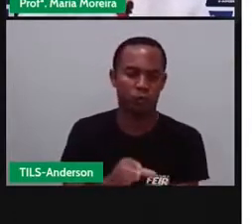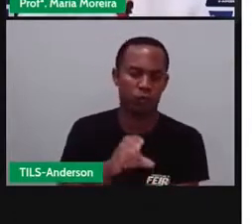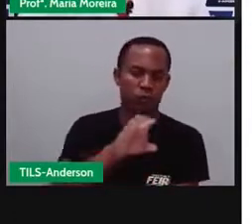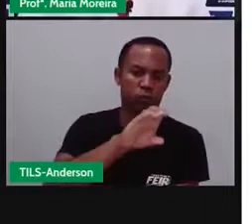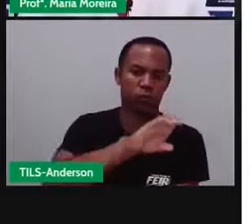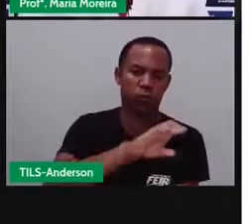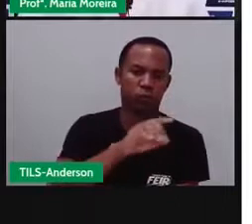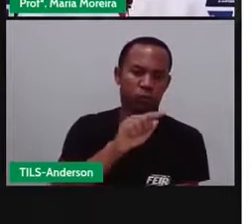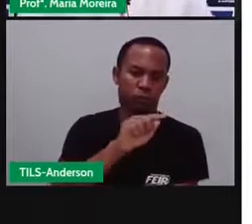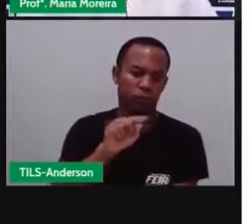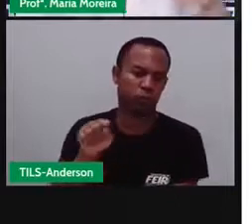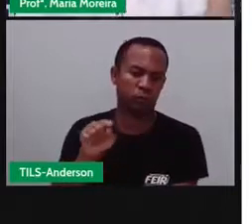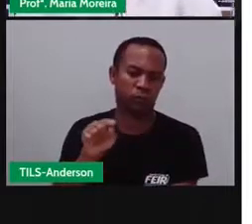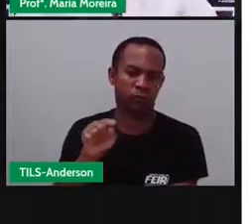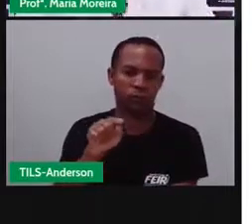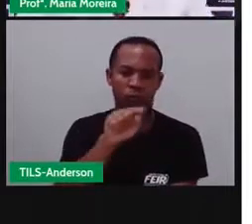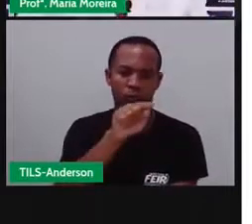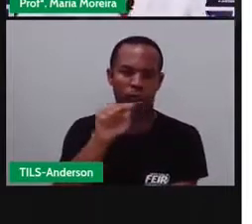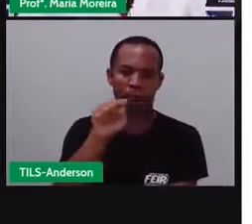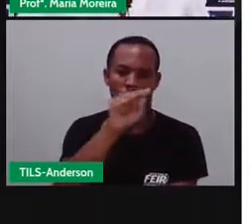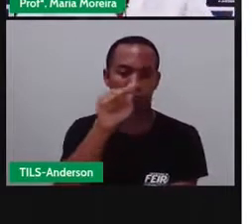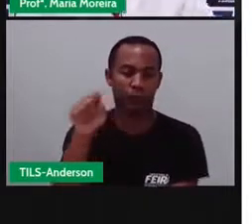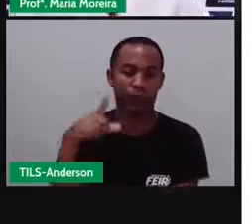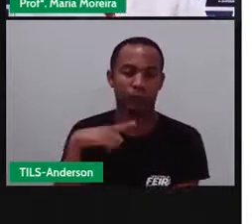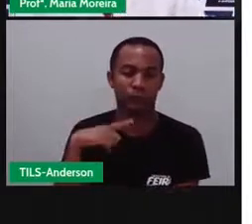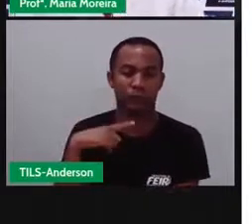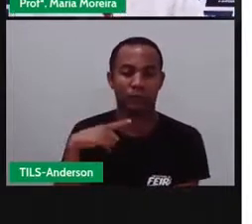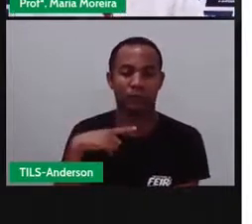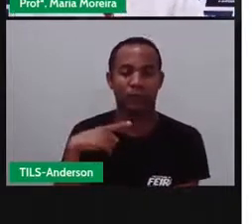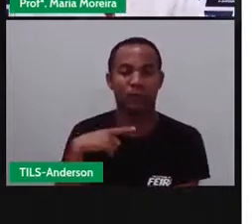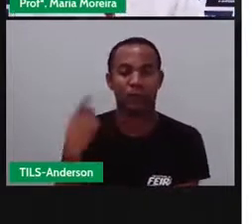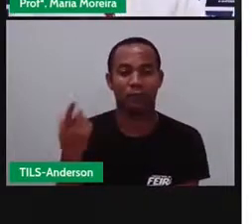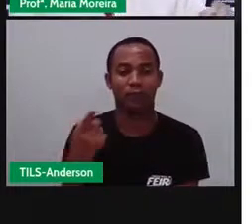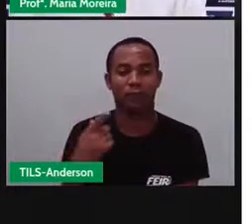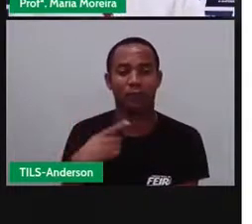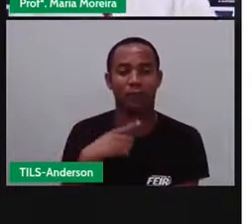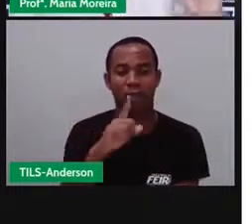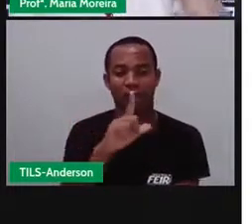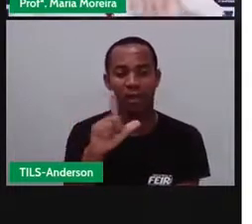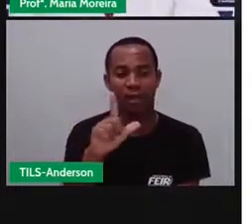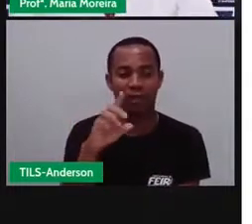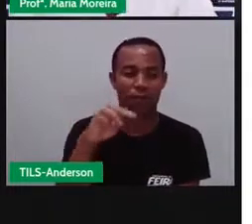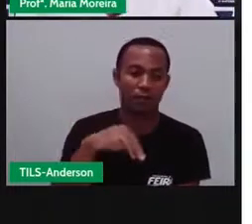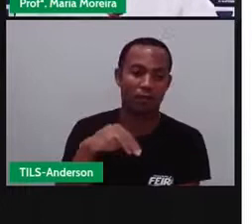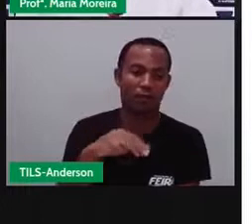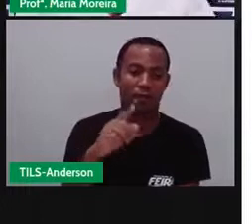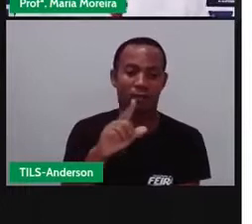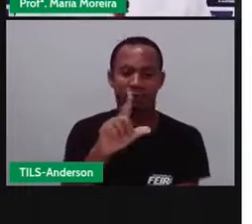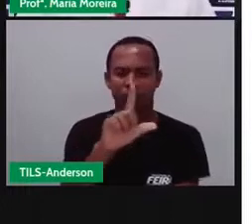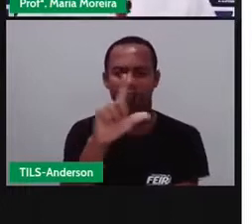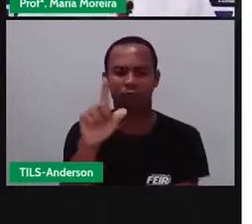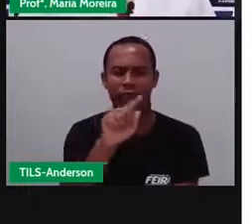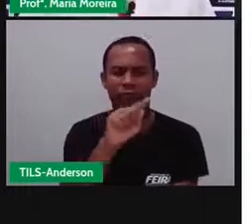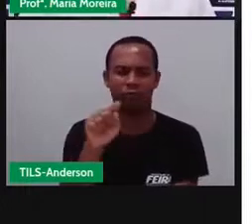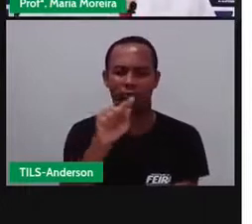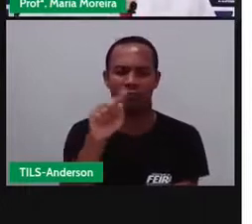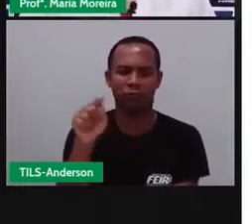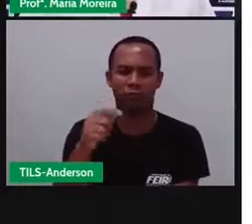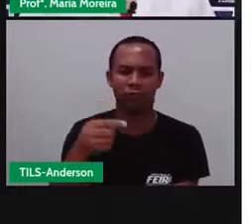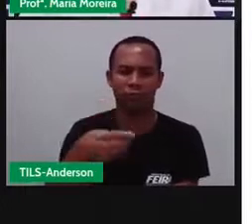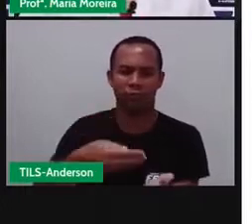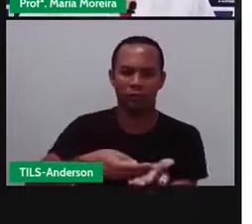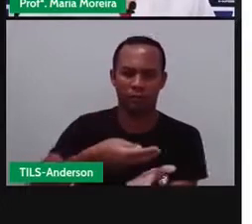de risquinhos, dizendo, olha, tantos mililitros, que é o símbolo do quê? Do ML. E as